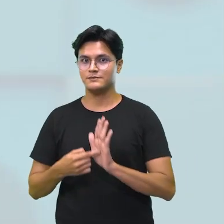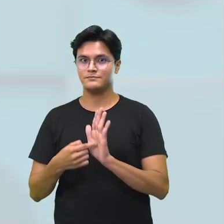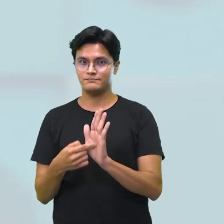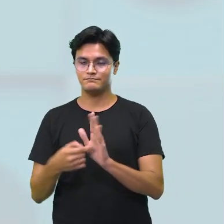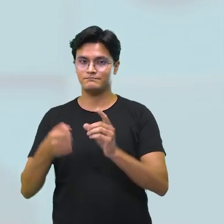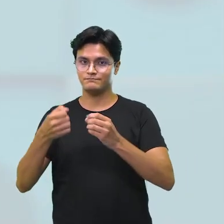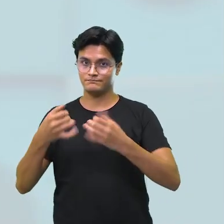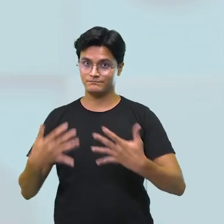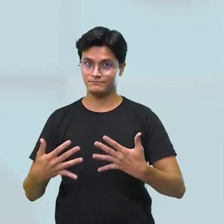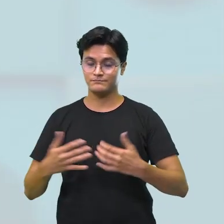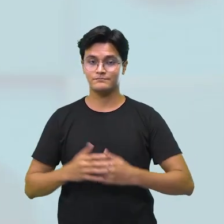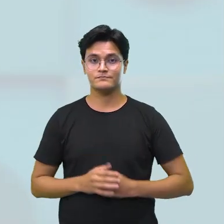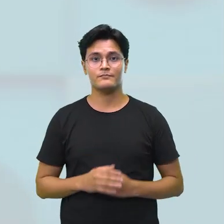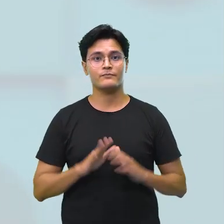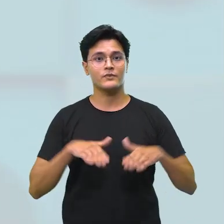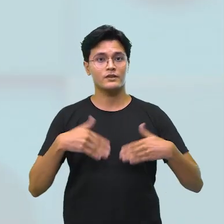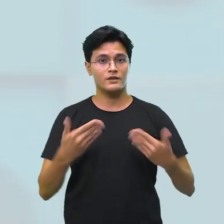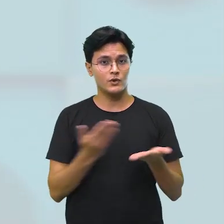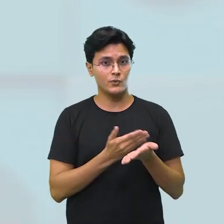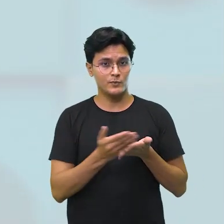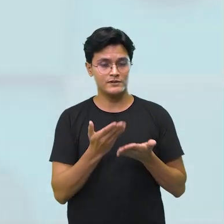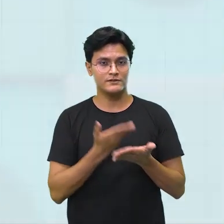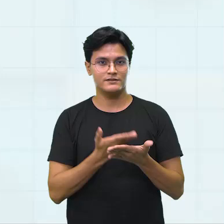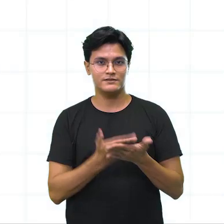expositivas. Então, vamos para a nossa aula.